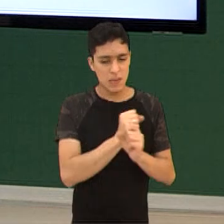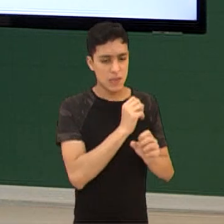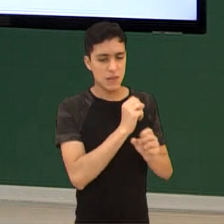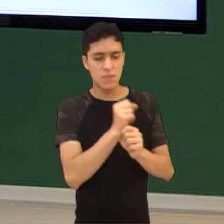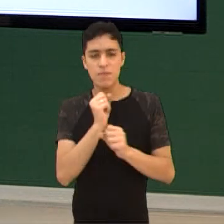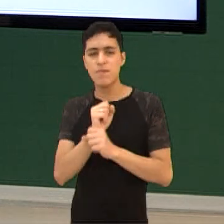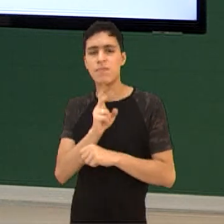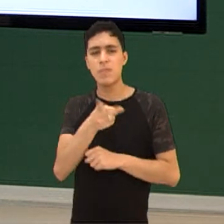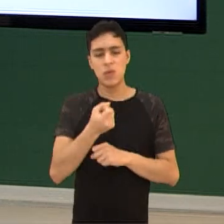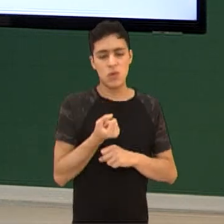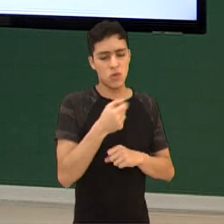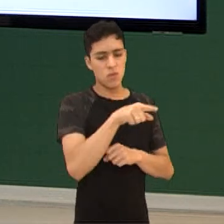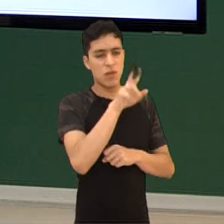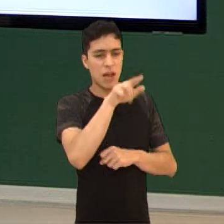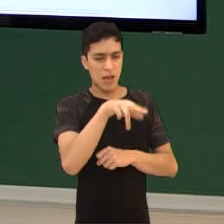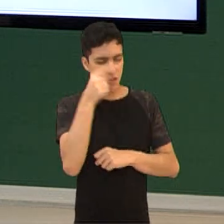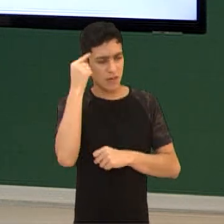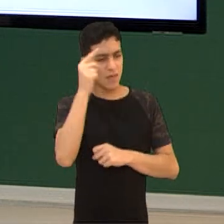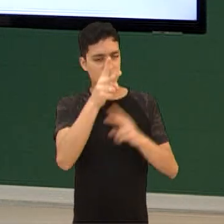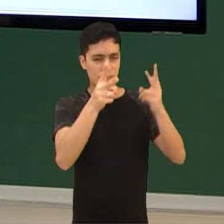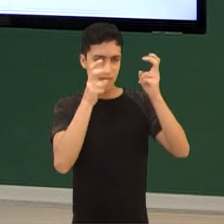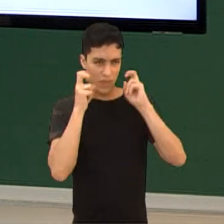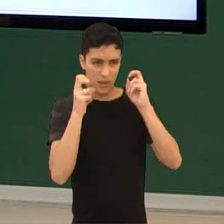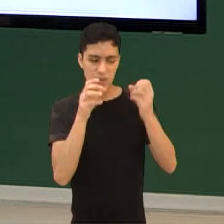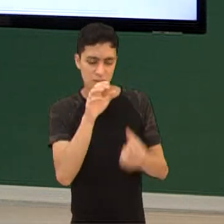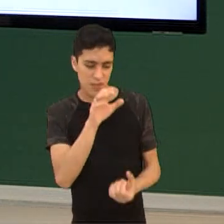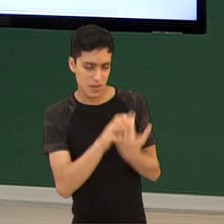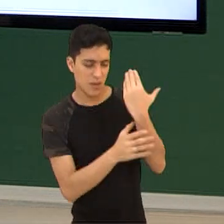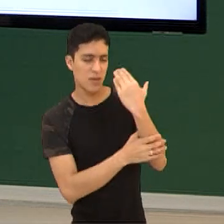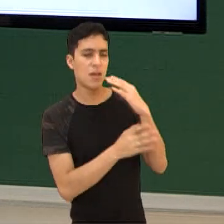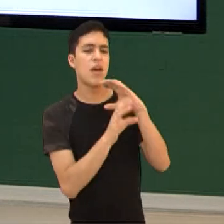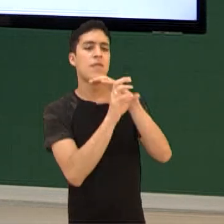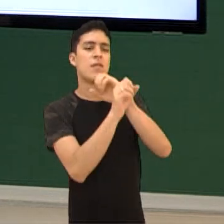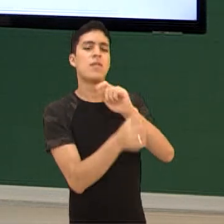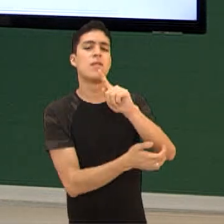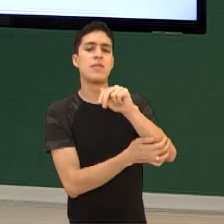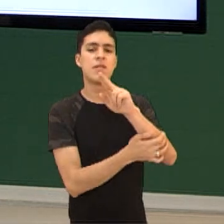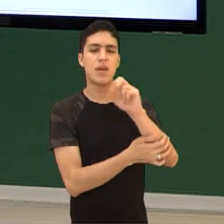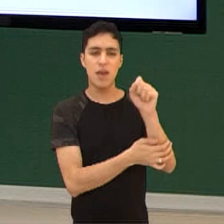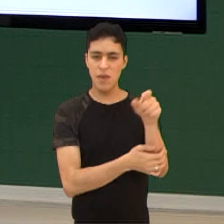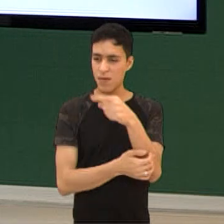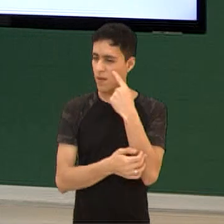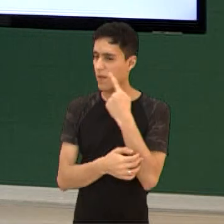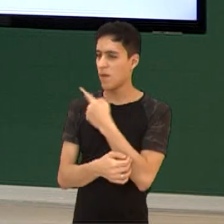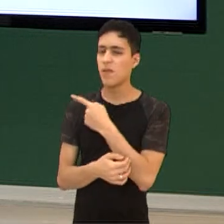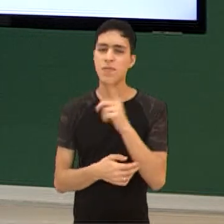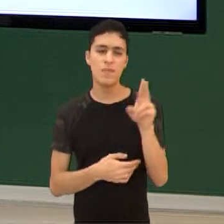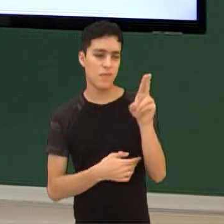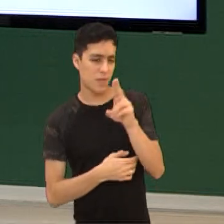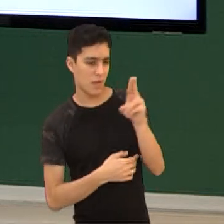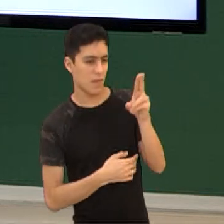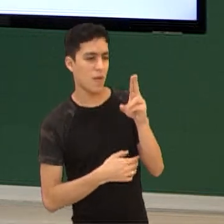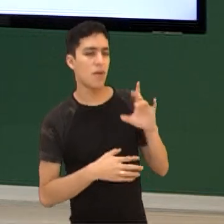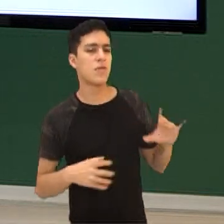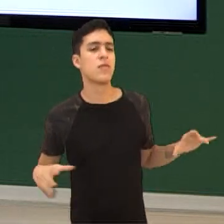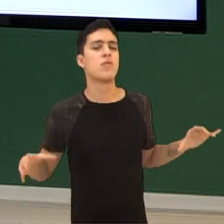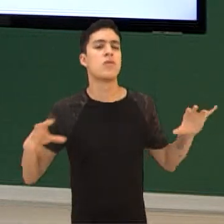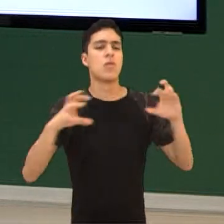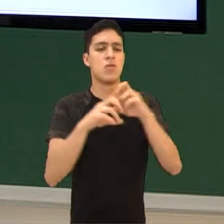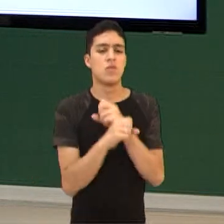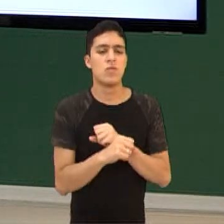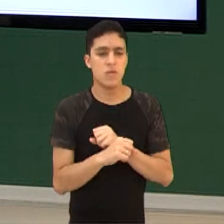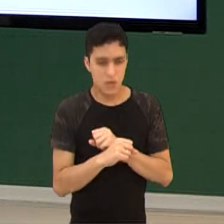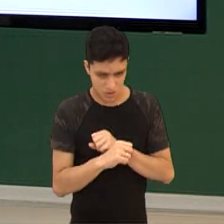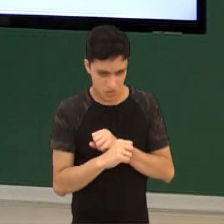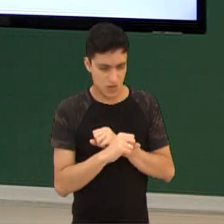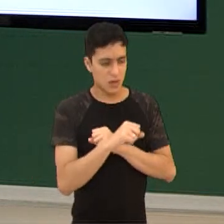razão, percebeu isso. E deu origem à soma de Gauss. Soma de Gauss é o que hoje a gente chama de a soma dos